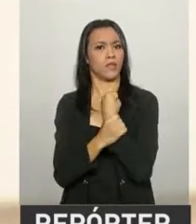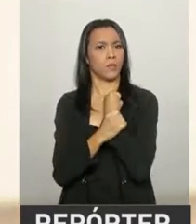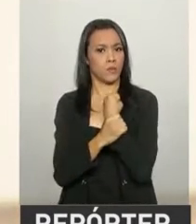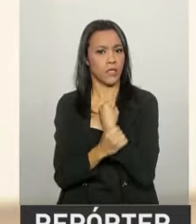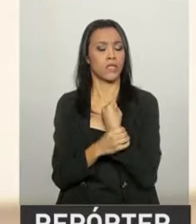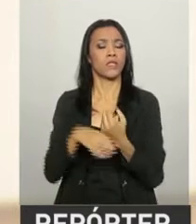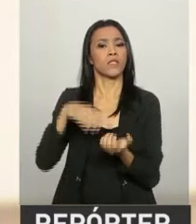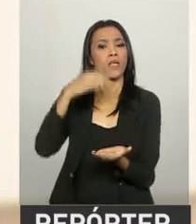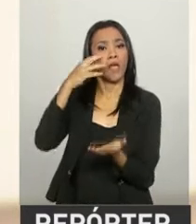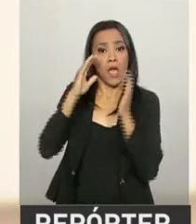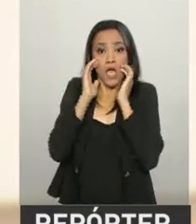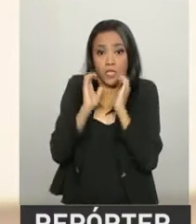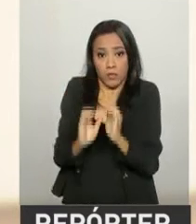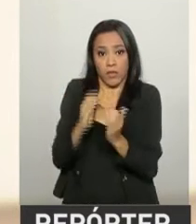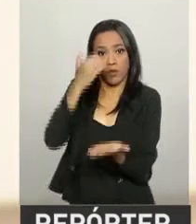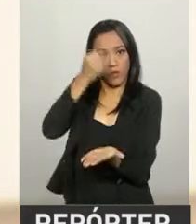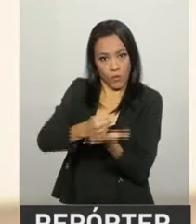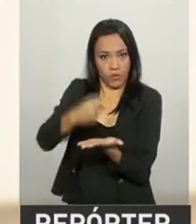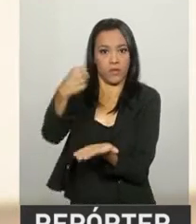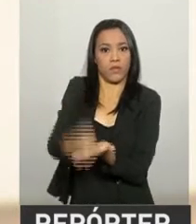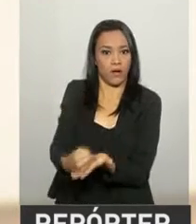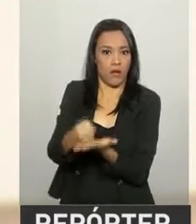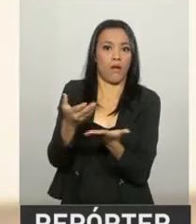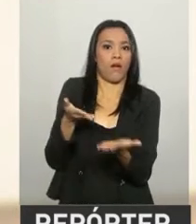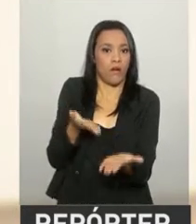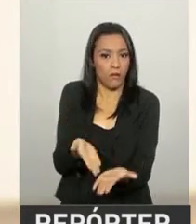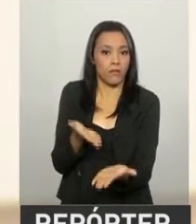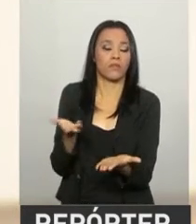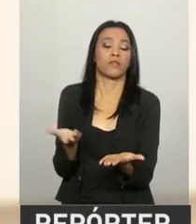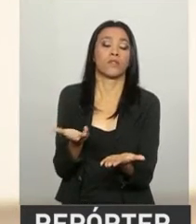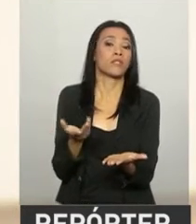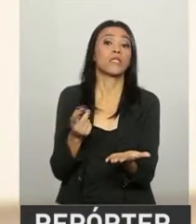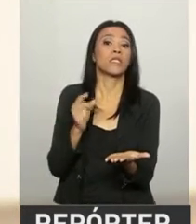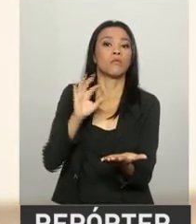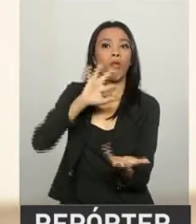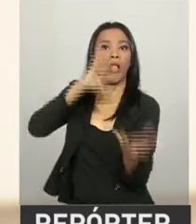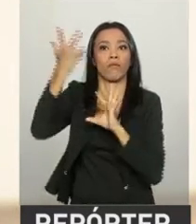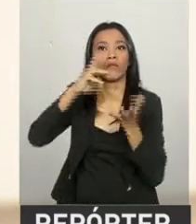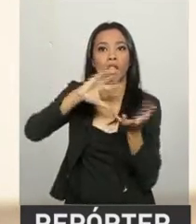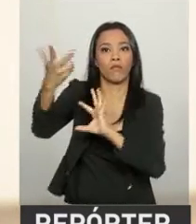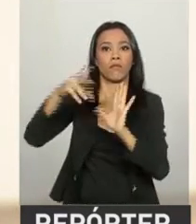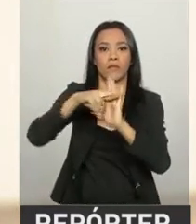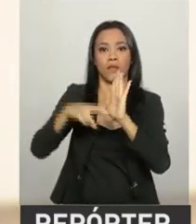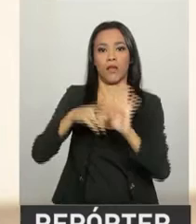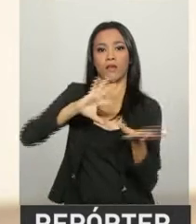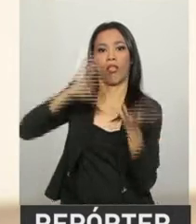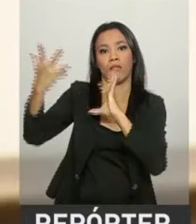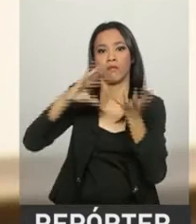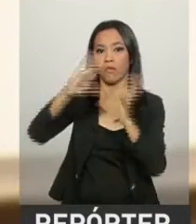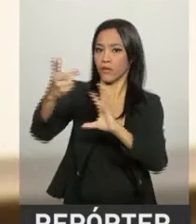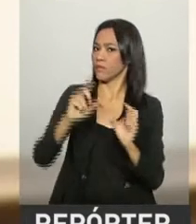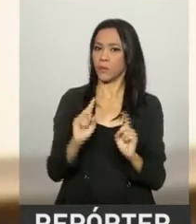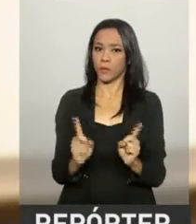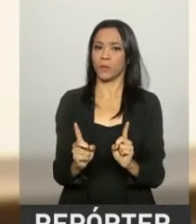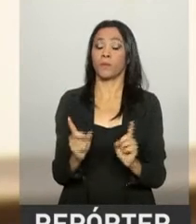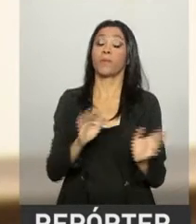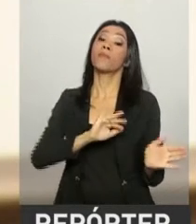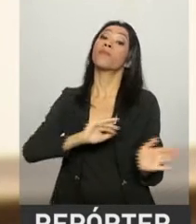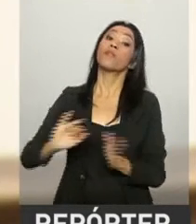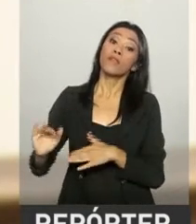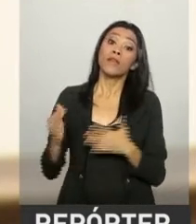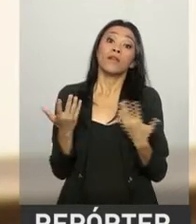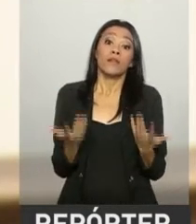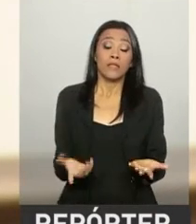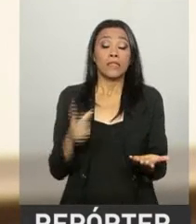os contratos são firmados e respeitados, que não mudam as regras a toda hora. Há um